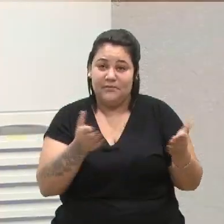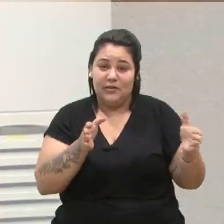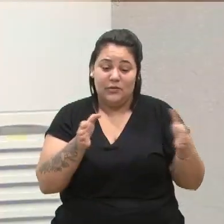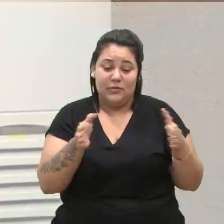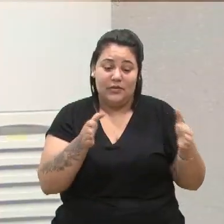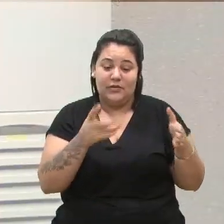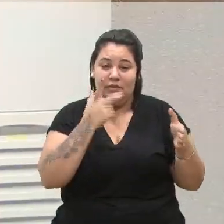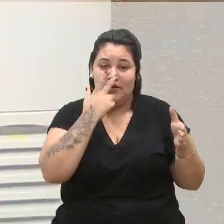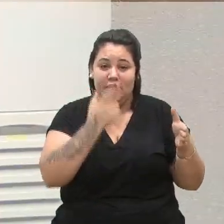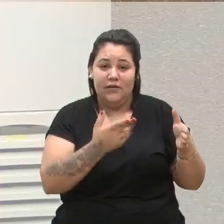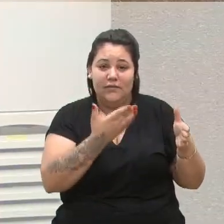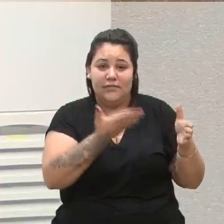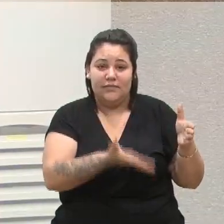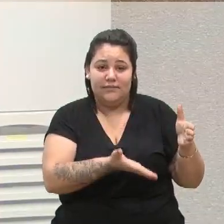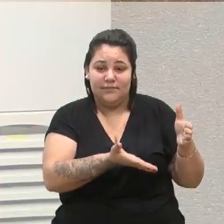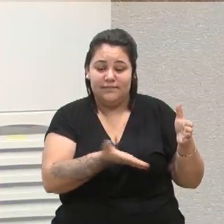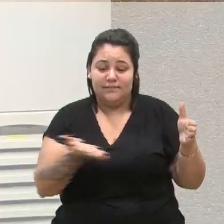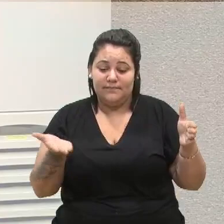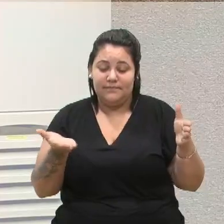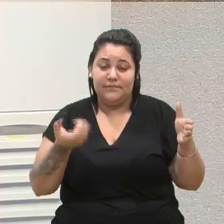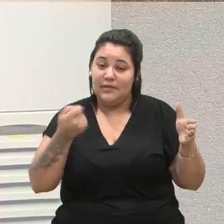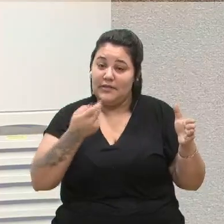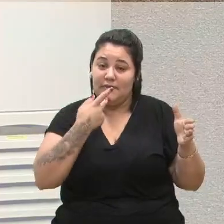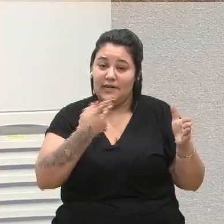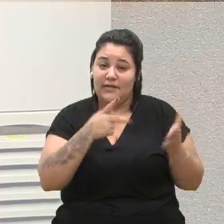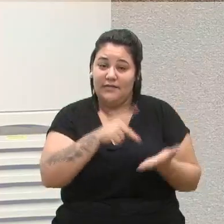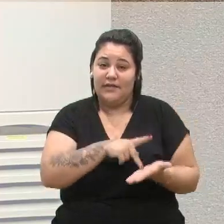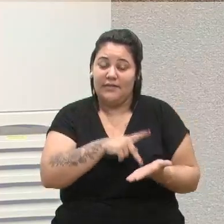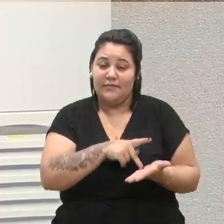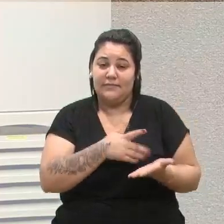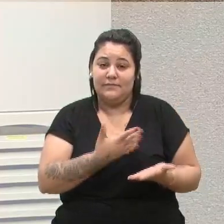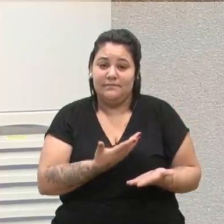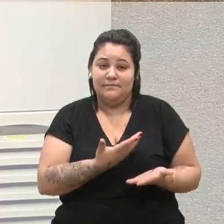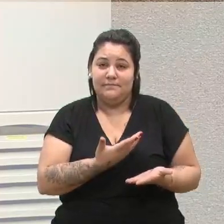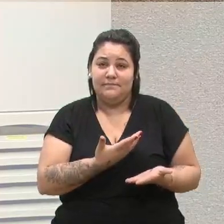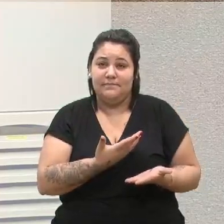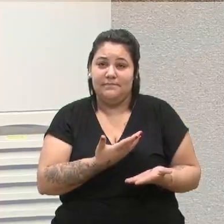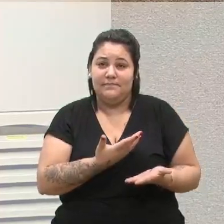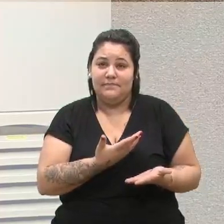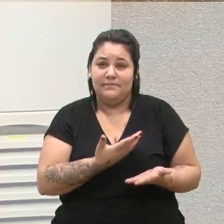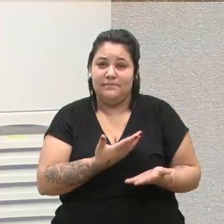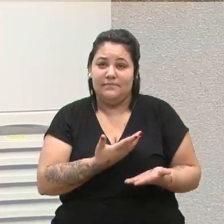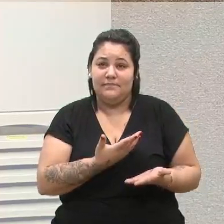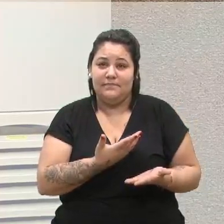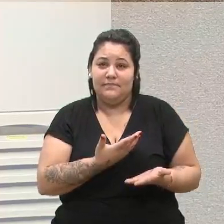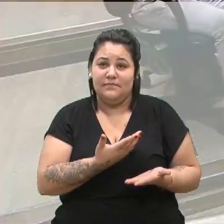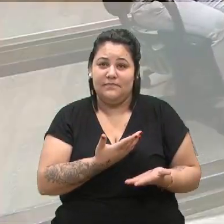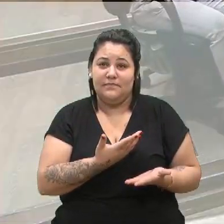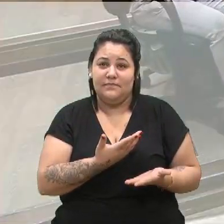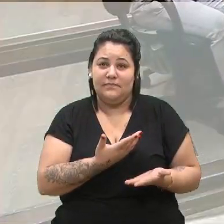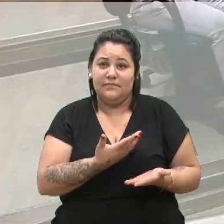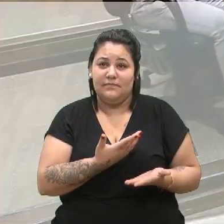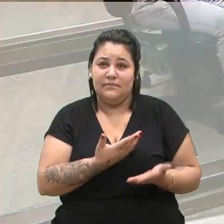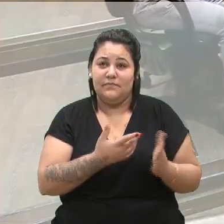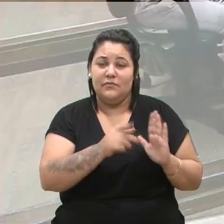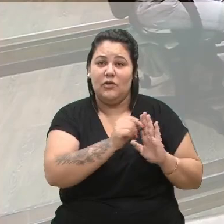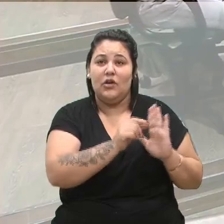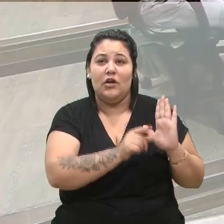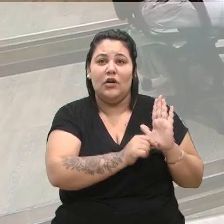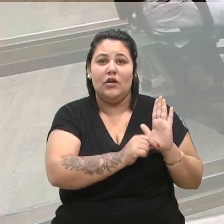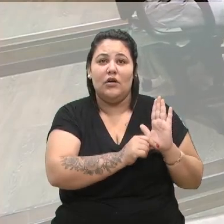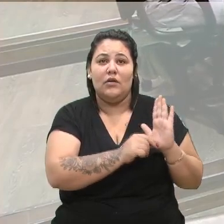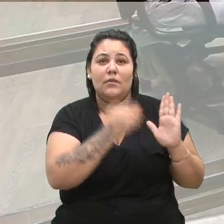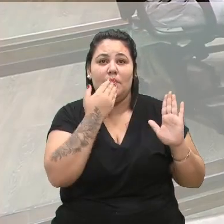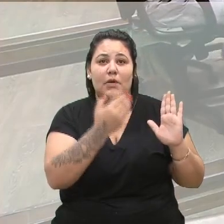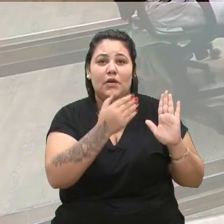época. Então tem que trazer a verdade. Então assim, ó, cortar verbas para a educação... Pela ordem, senhor presidente. É o artigo aquele lá. Assim, ó,